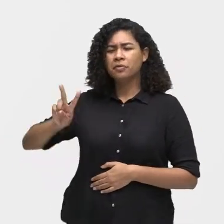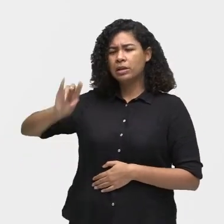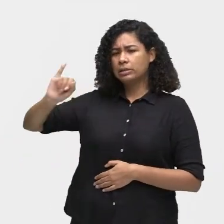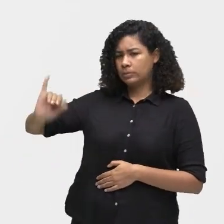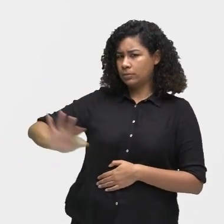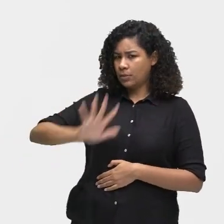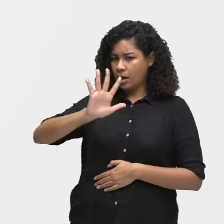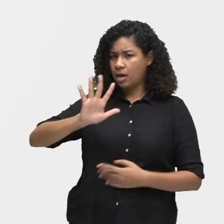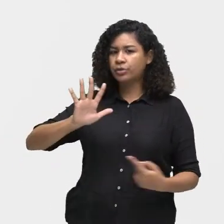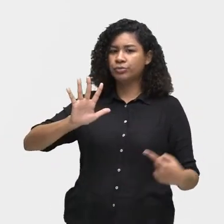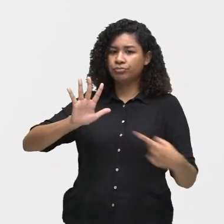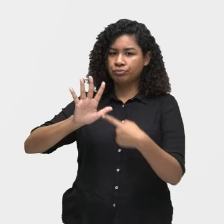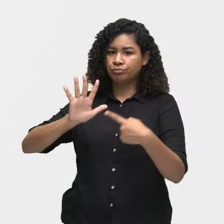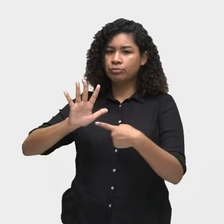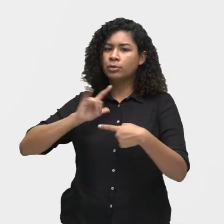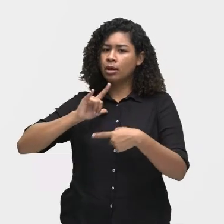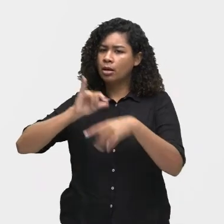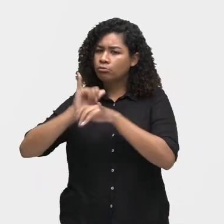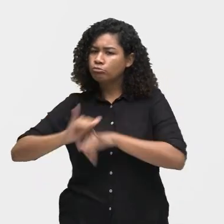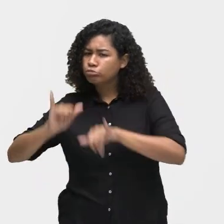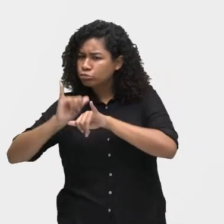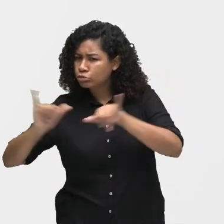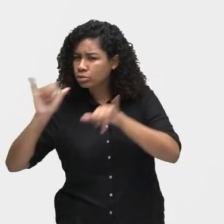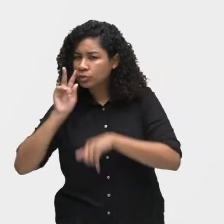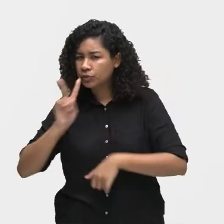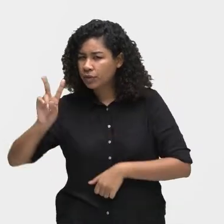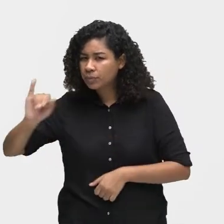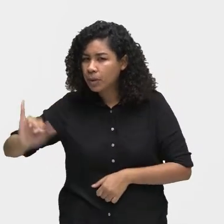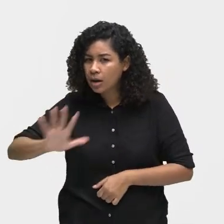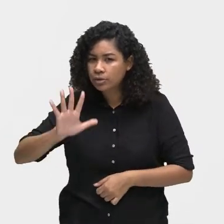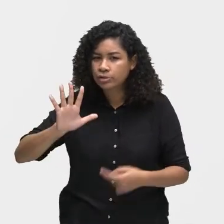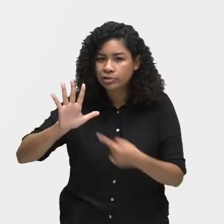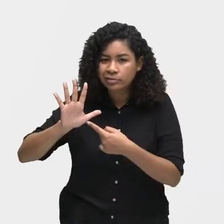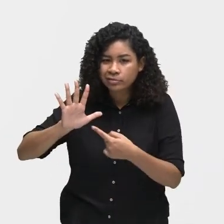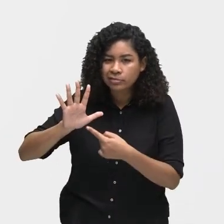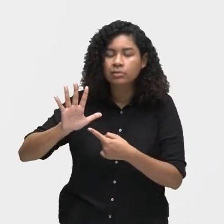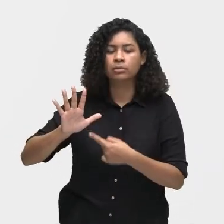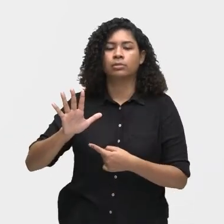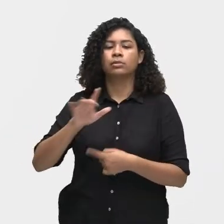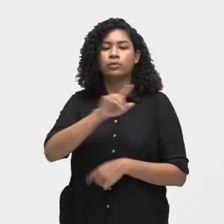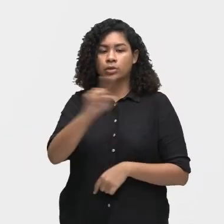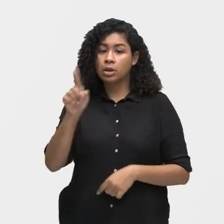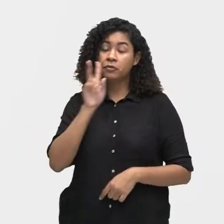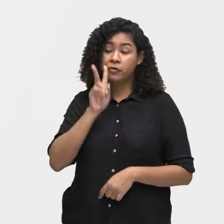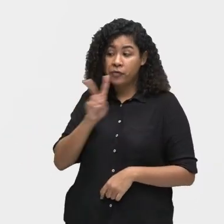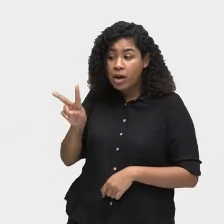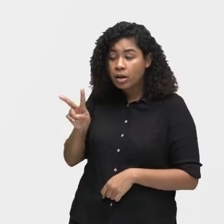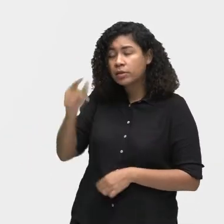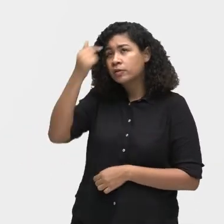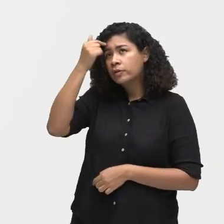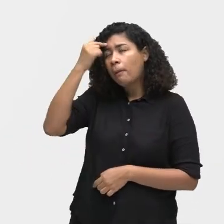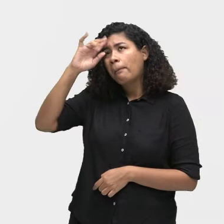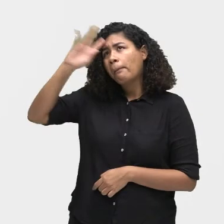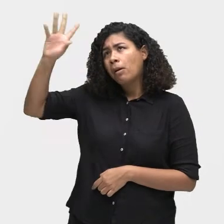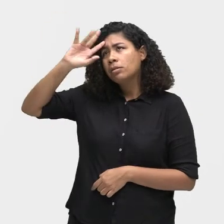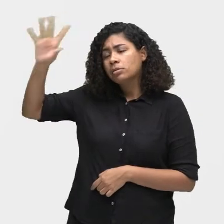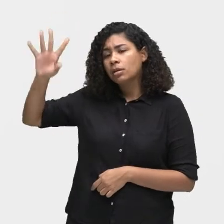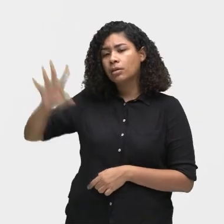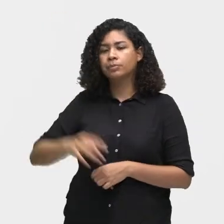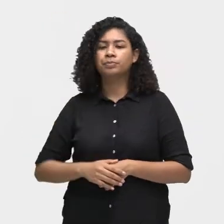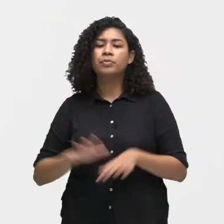a mensagem. Aí você tem que olhar essa imagem, né? E pensar que tipo